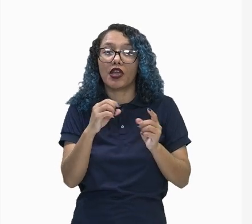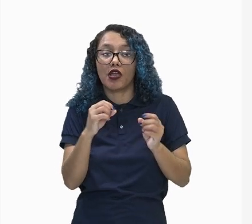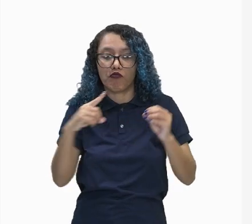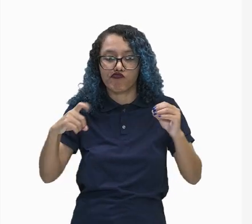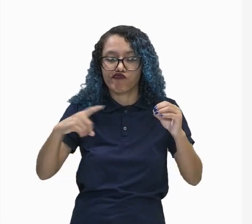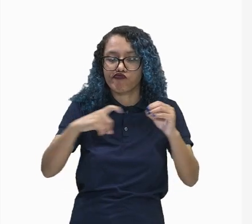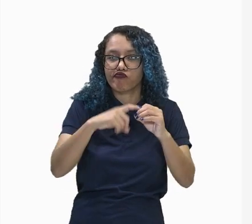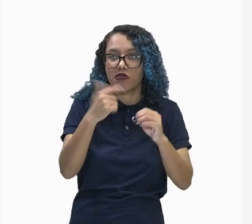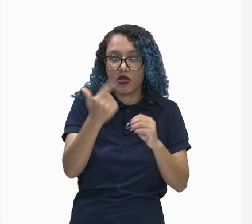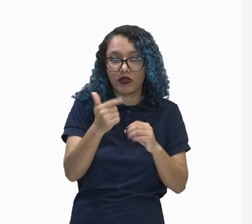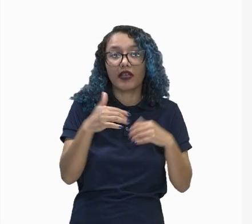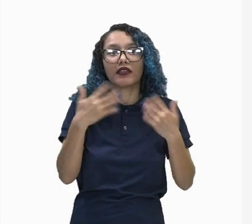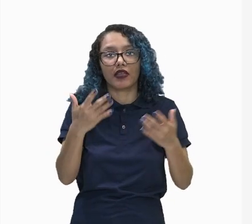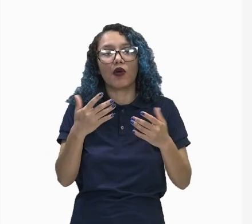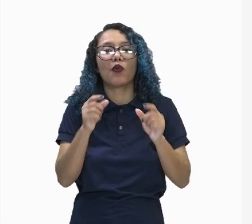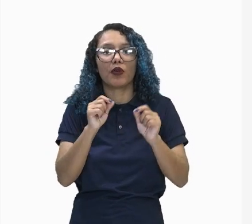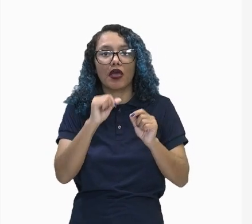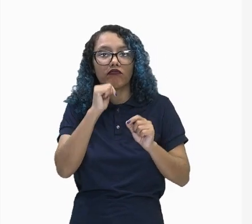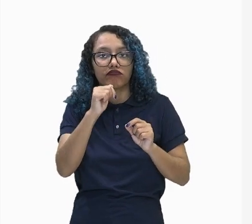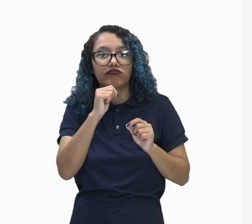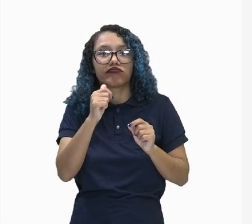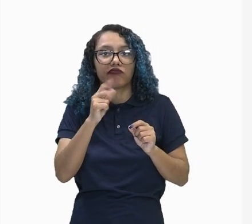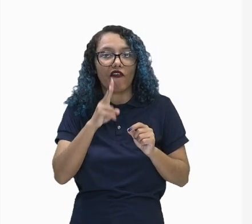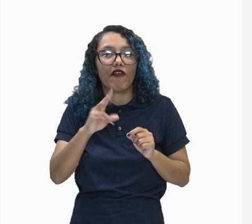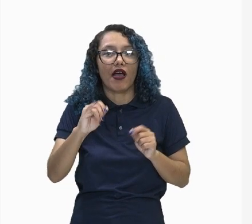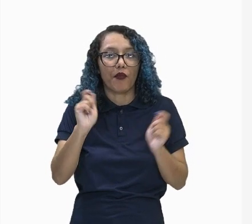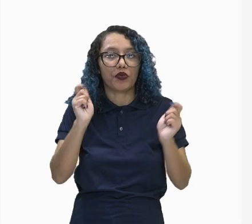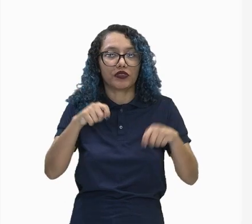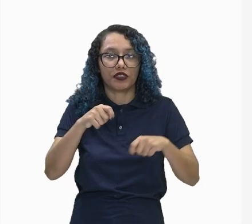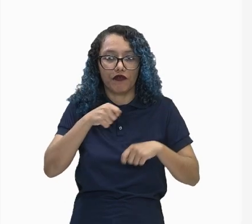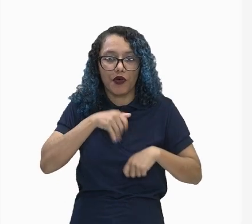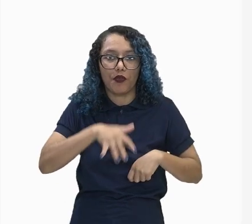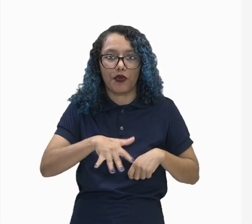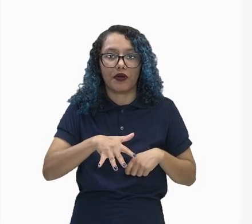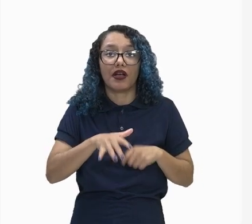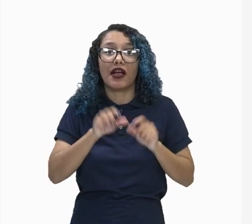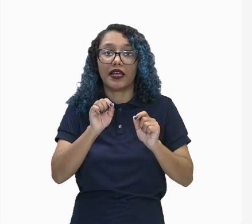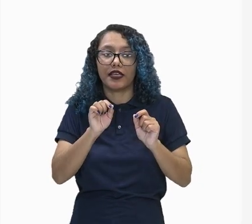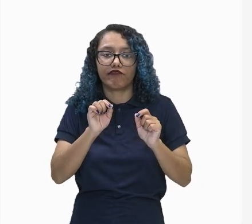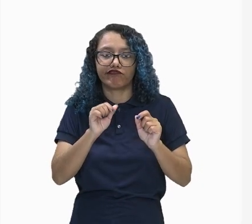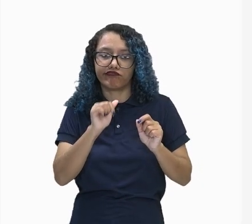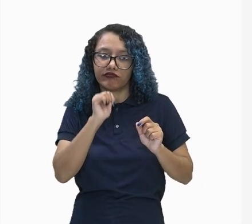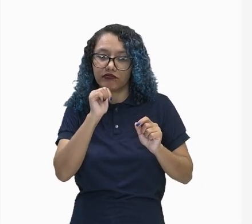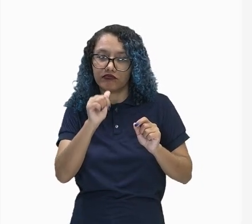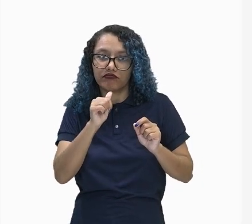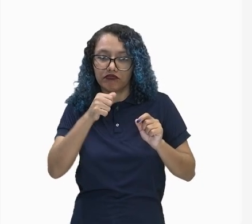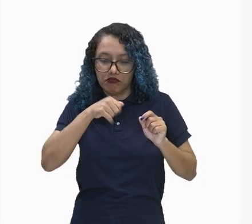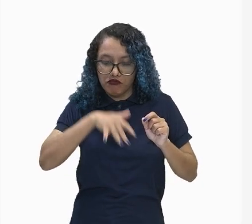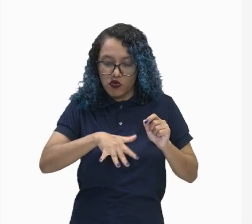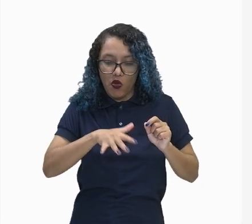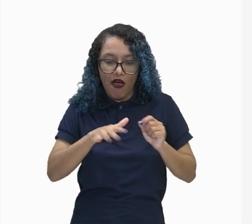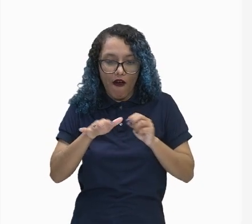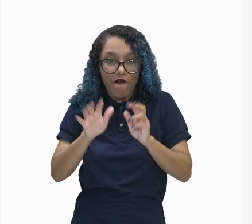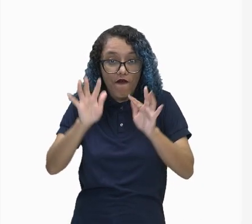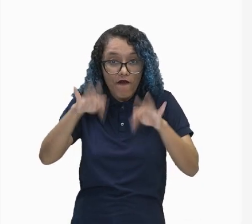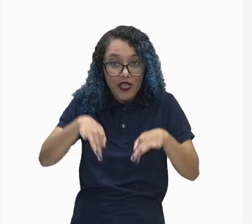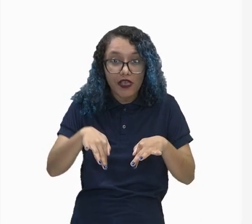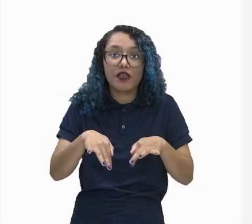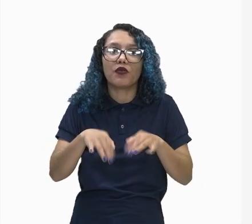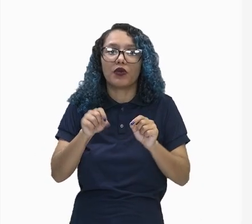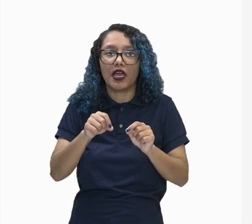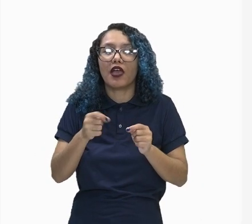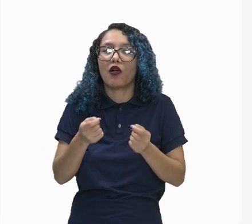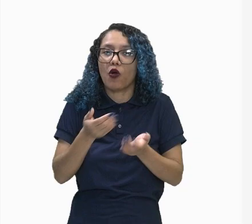à menstruação. E aí, depois que a menstruação encerra, ela volta a tomar, né, volta a fazer o uso de uma nova